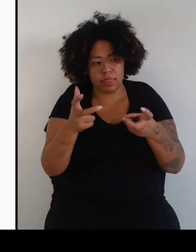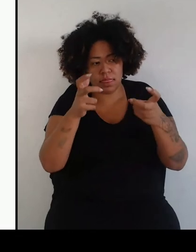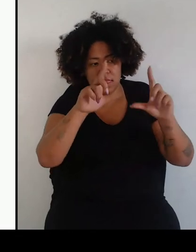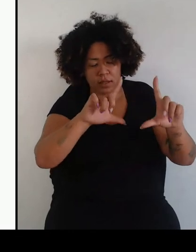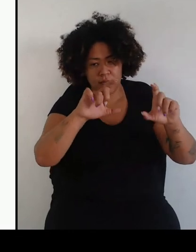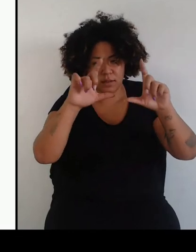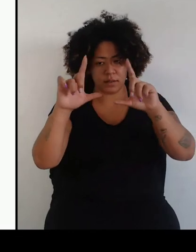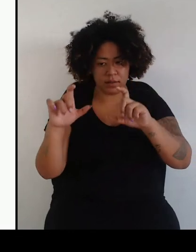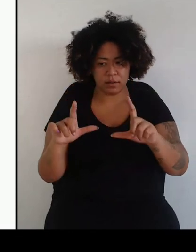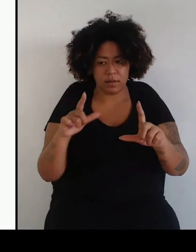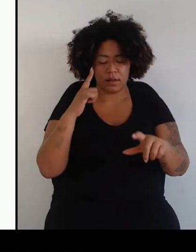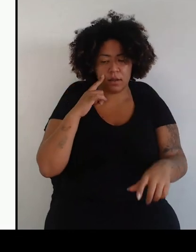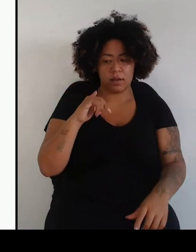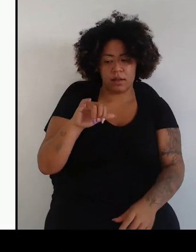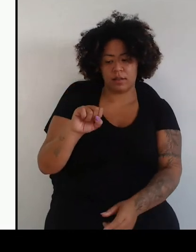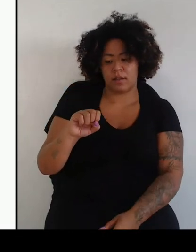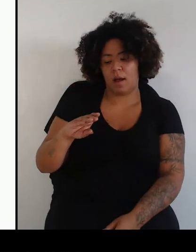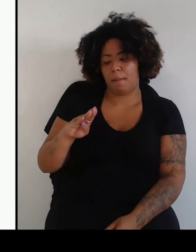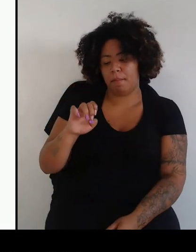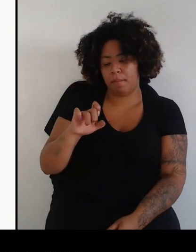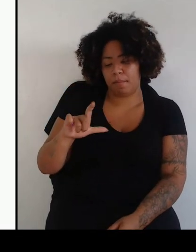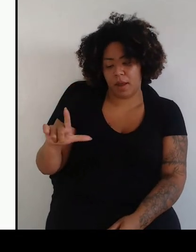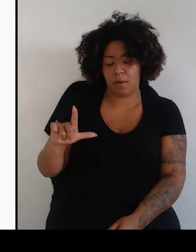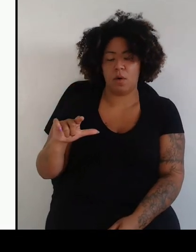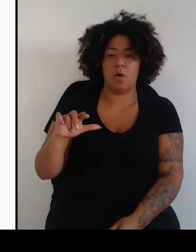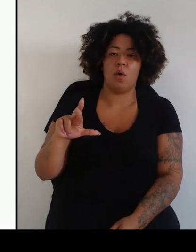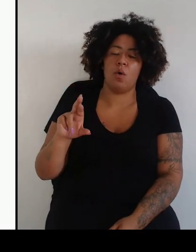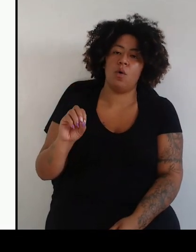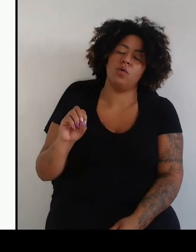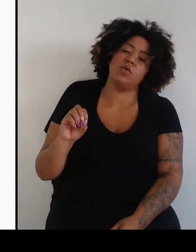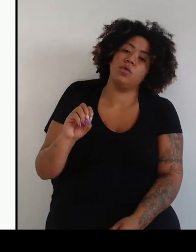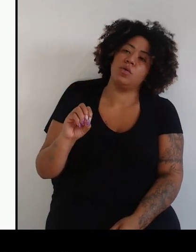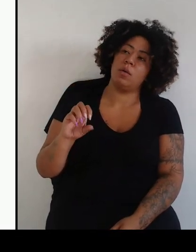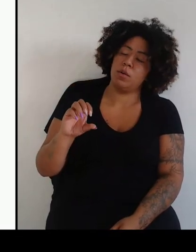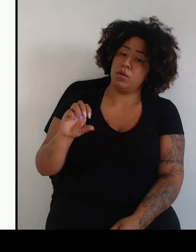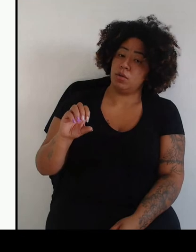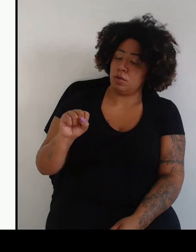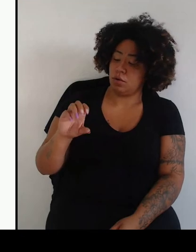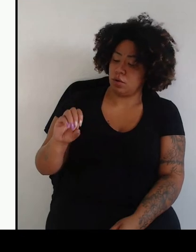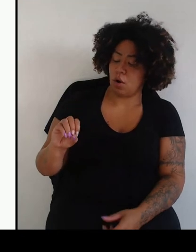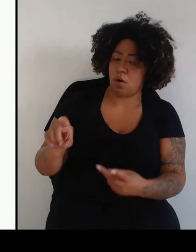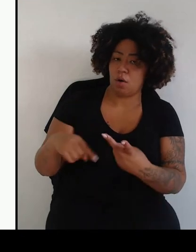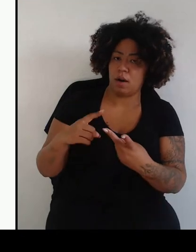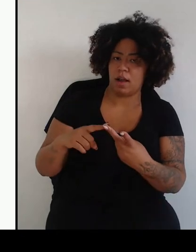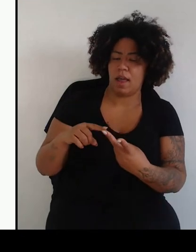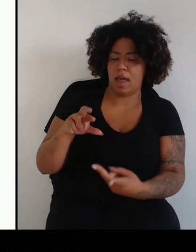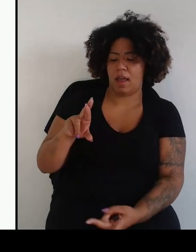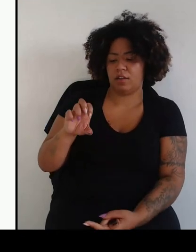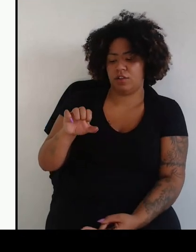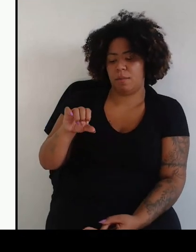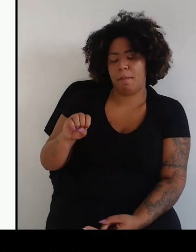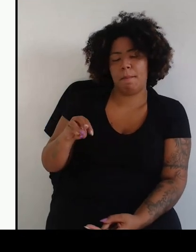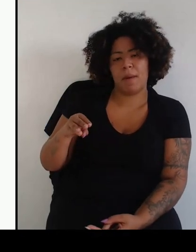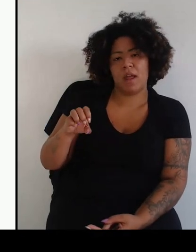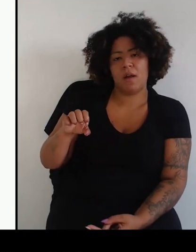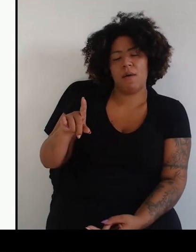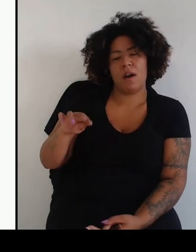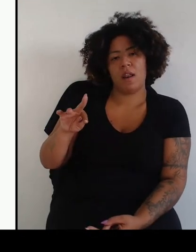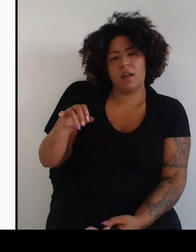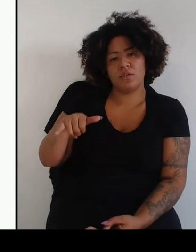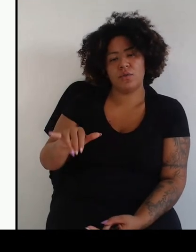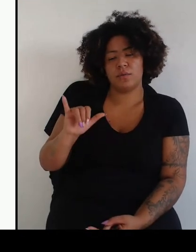Isabel Russo e Renner ao pintar retratos